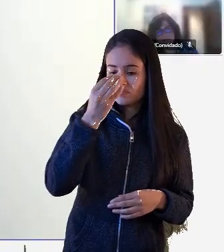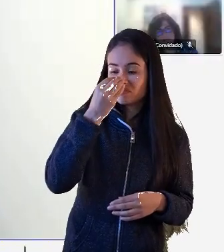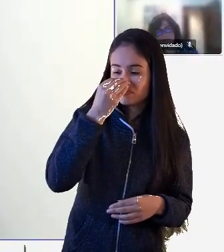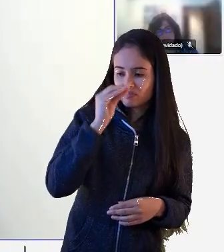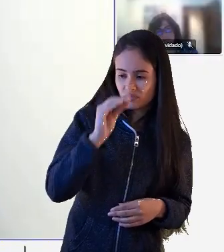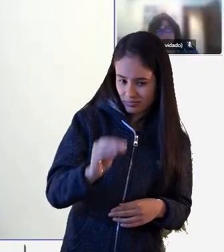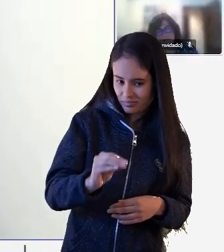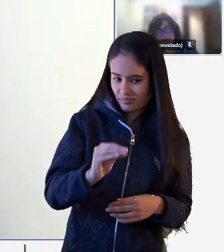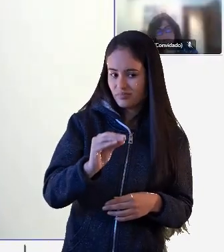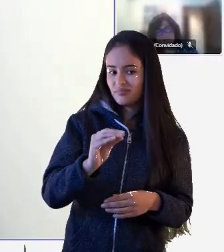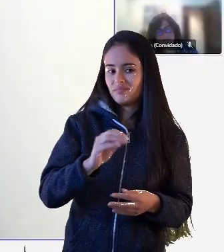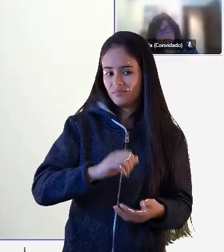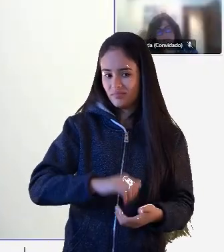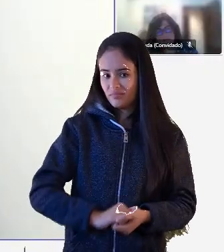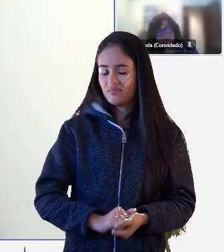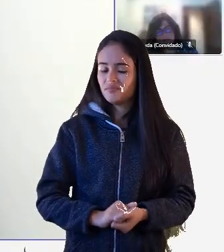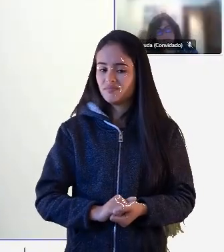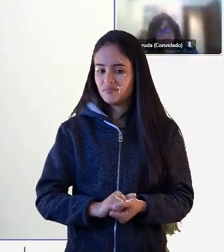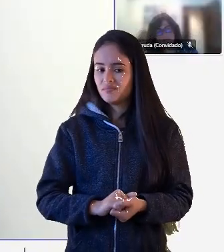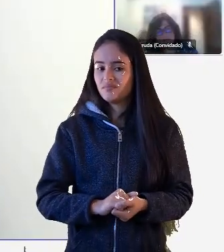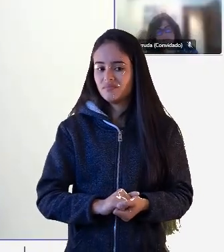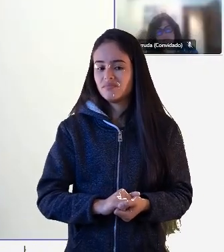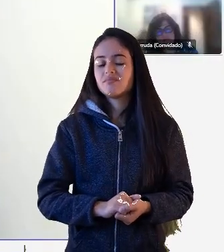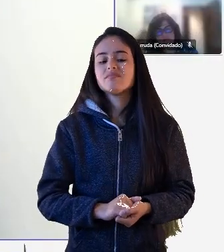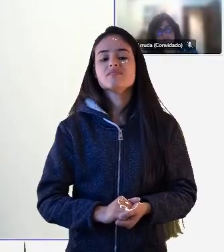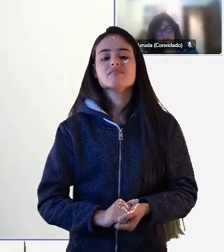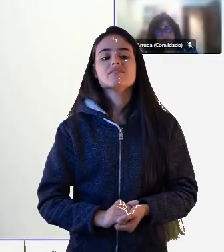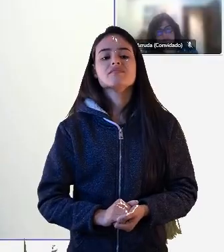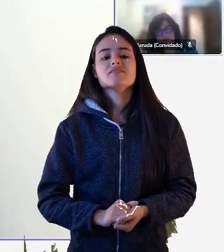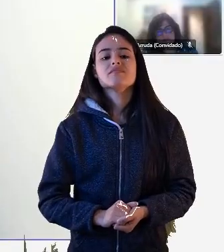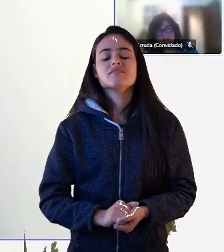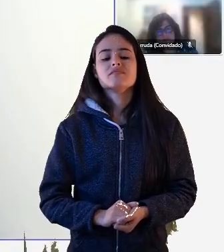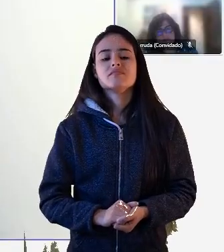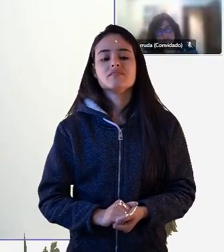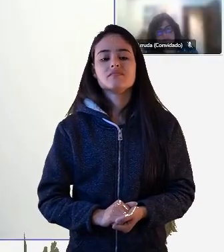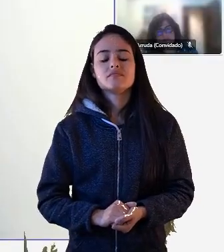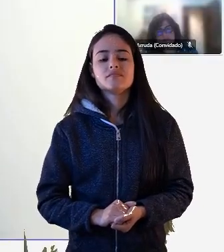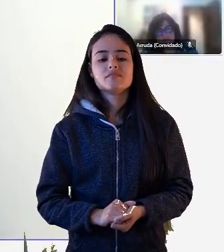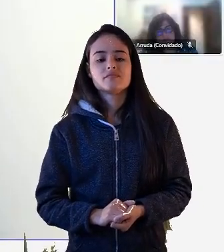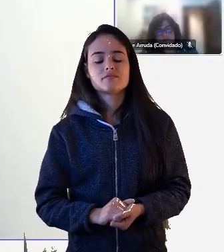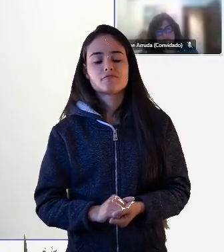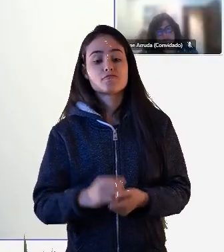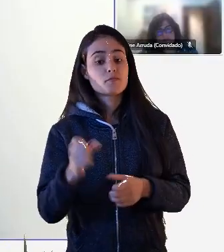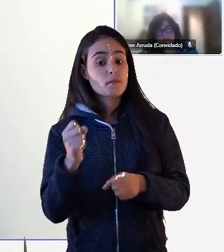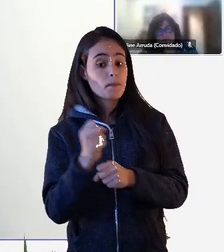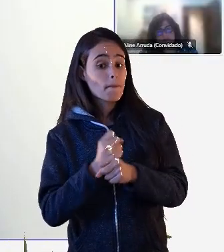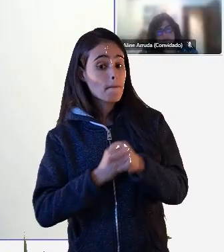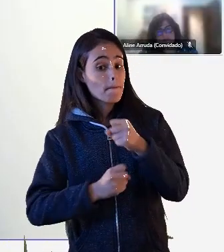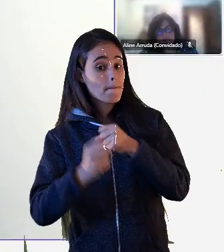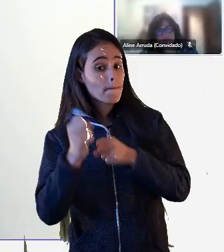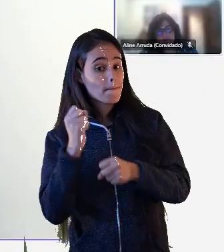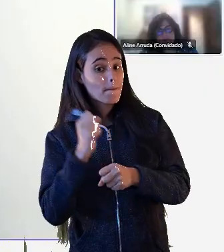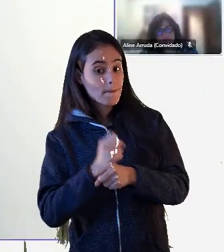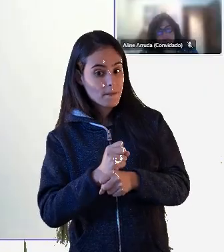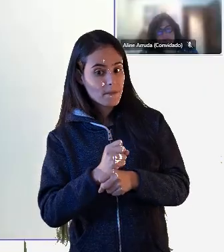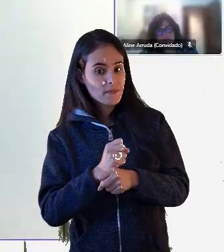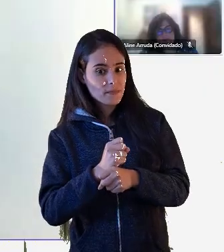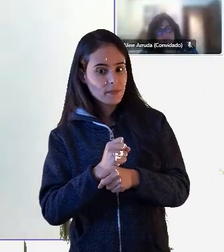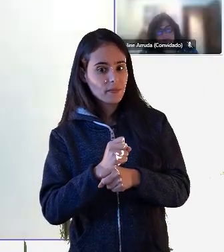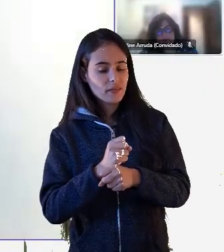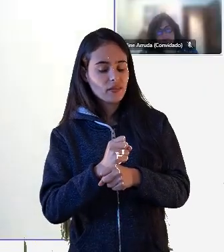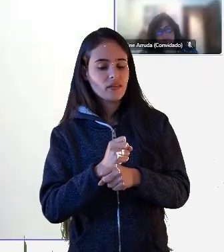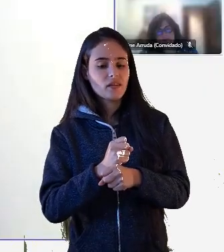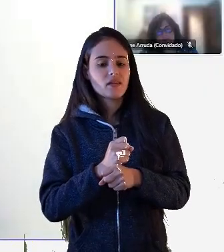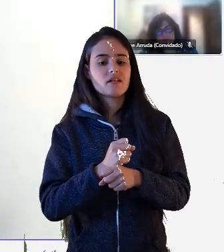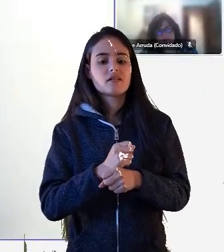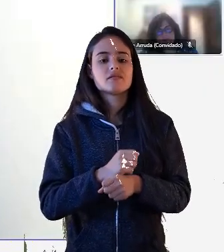entidades, iniciativas, pontos de cultura de iniciativa afro, né, que é o Marfis Afro de Cambuquira, que chegou